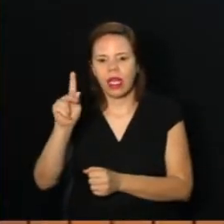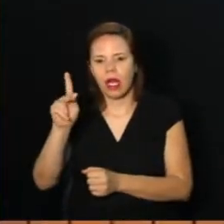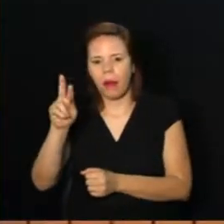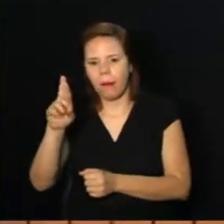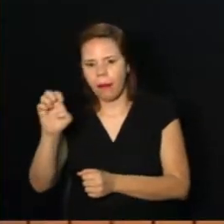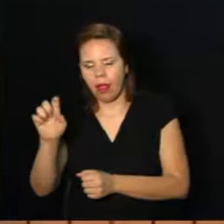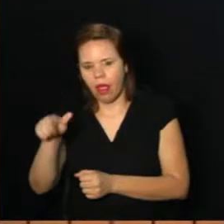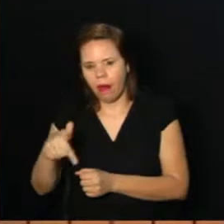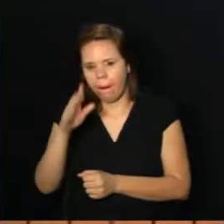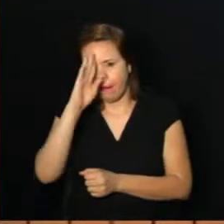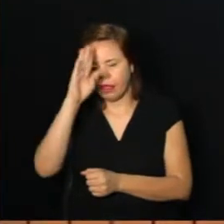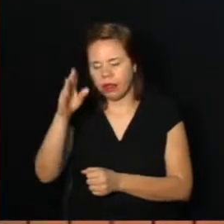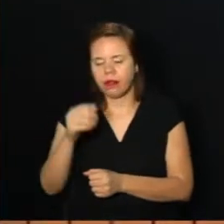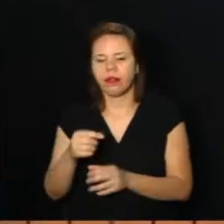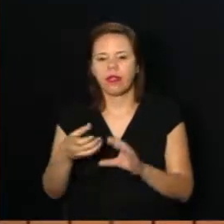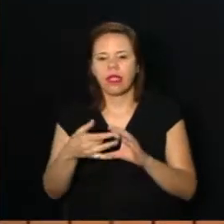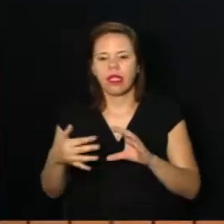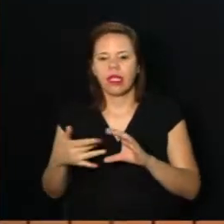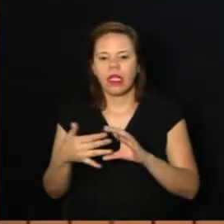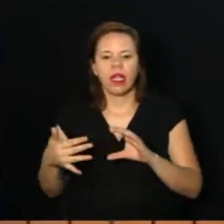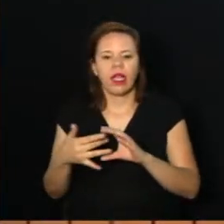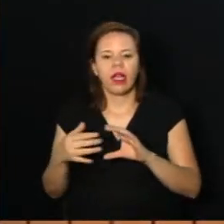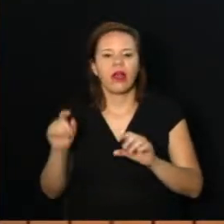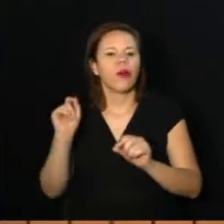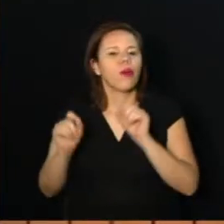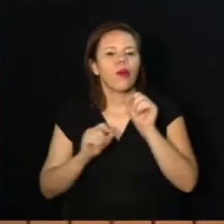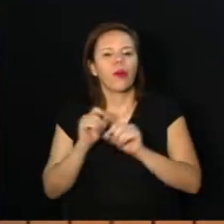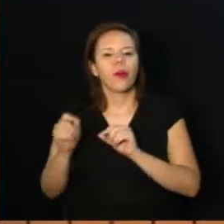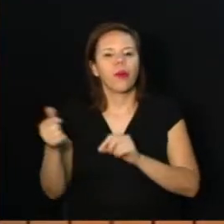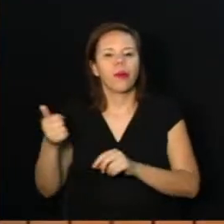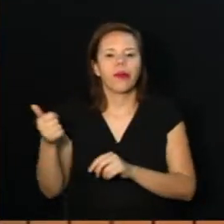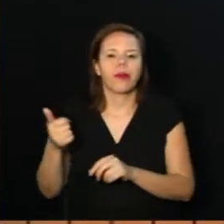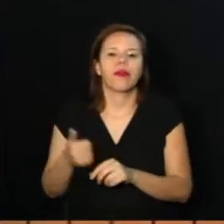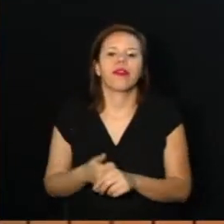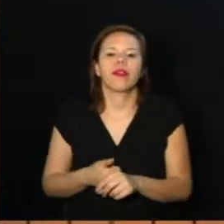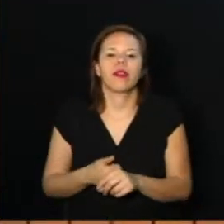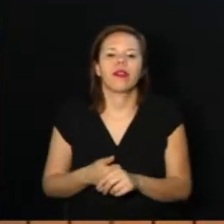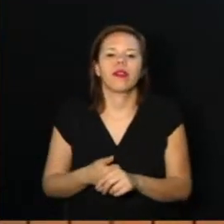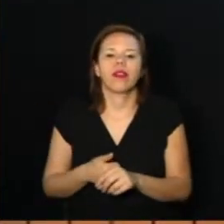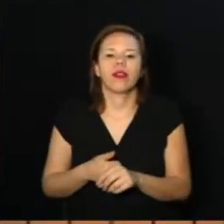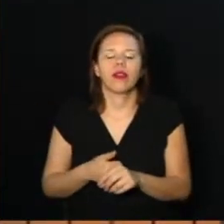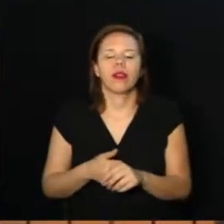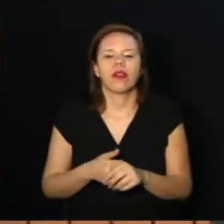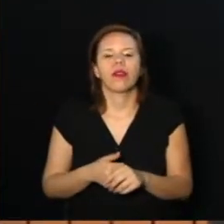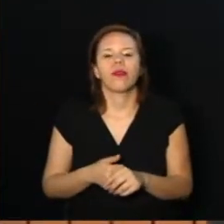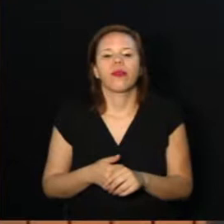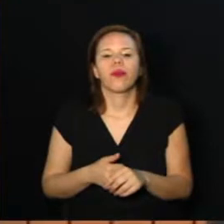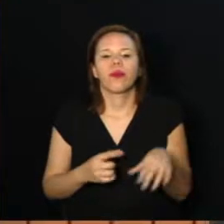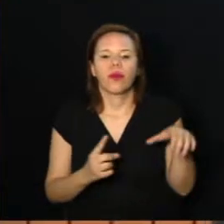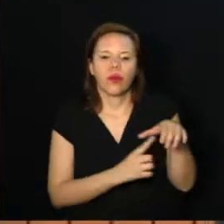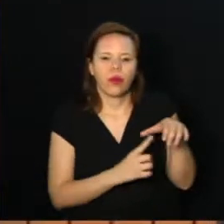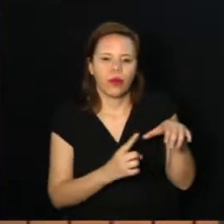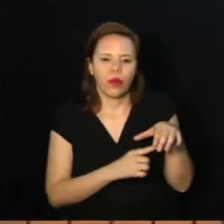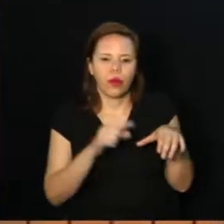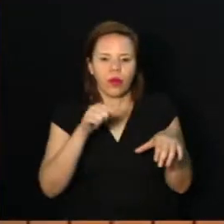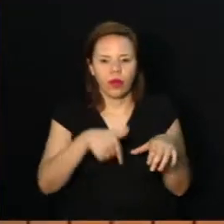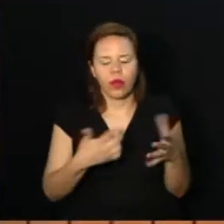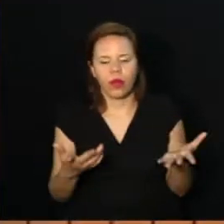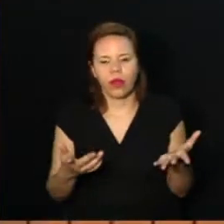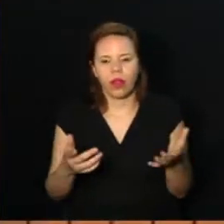uma principal característica ser o primeiro laboratório de distúrbios